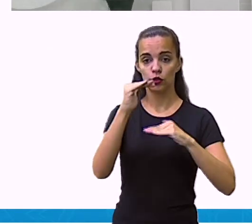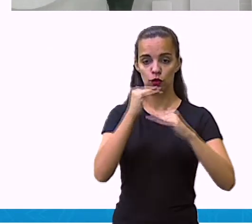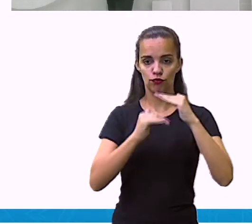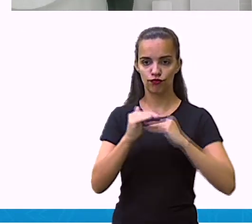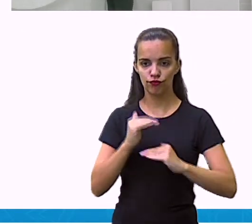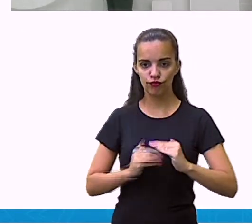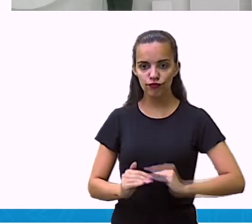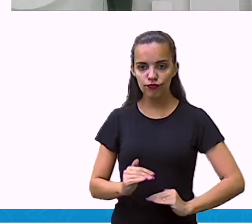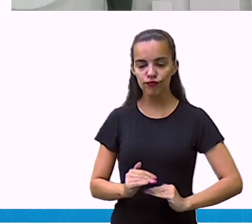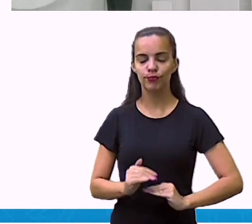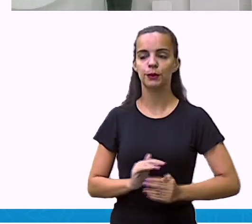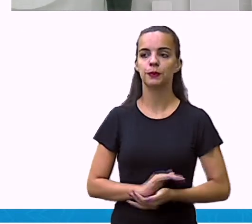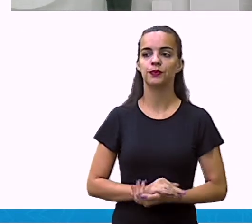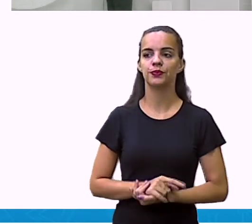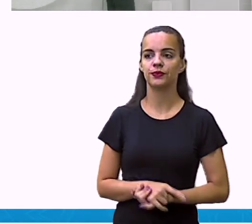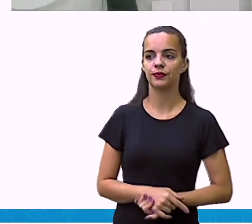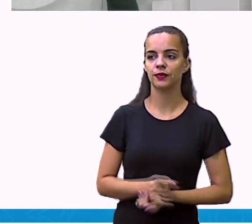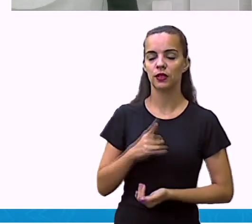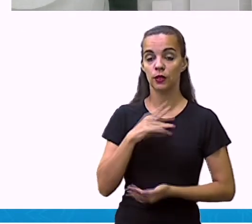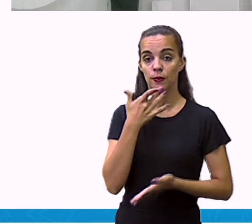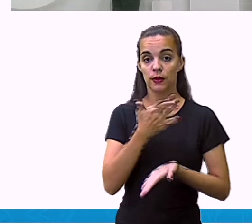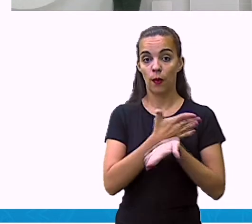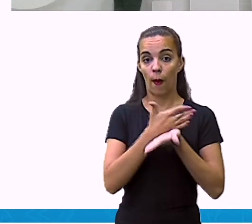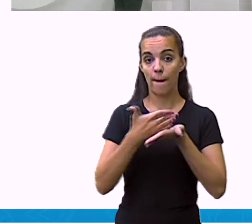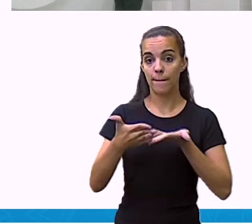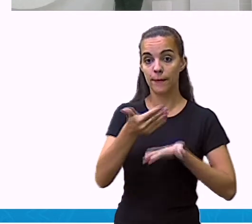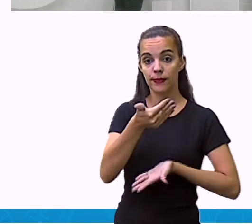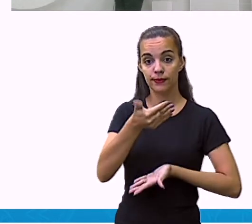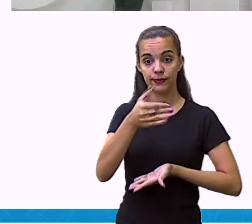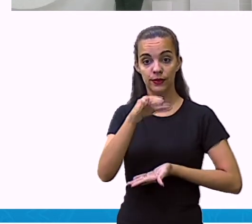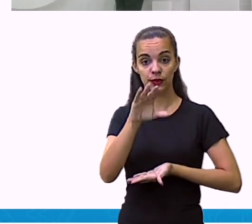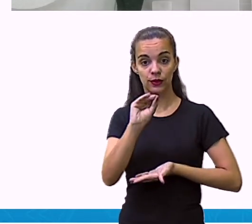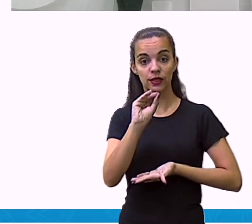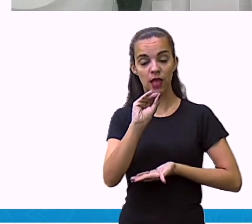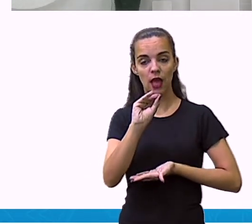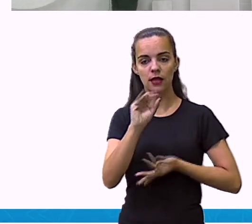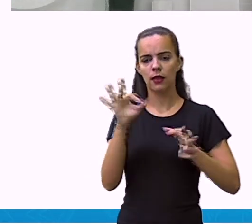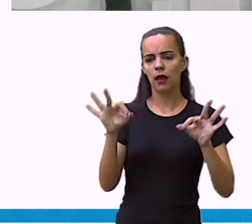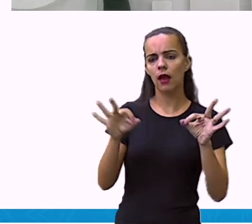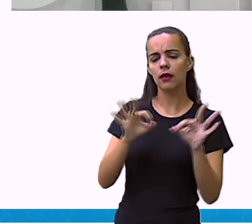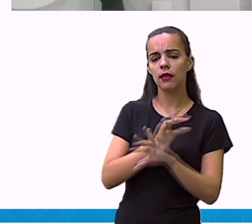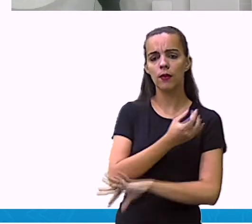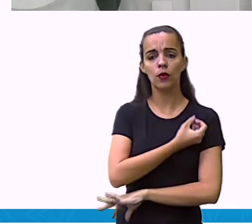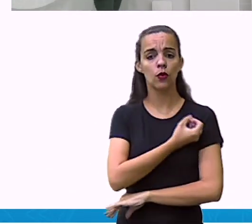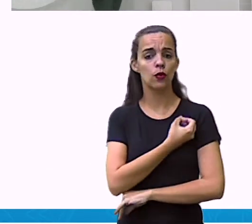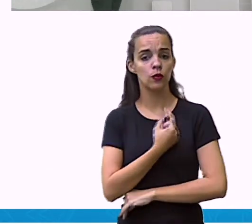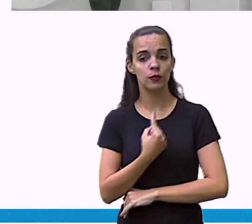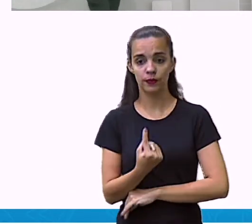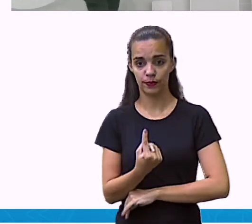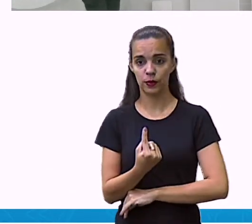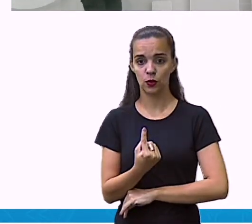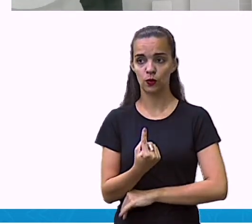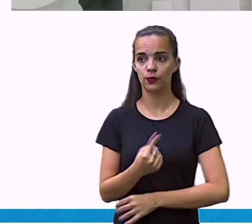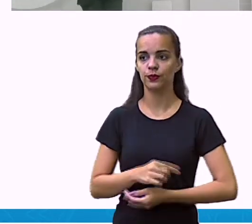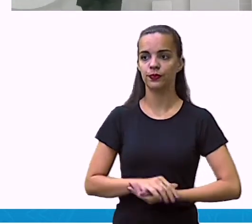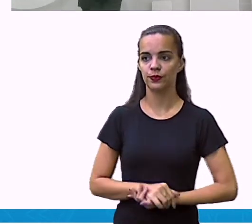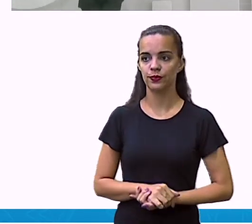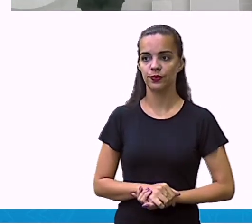vou começar com um número maior e vou terminar com um número menor.